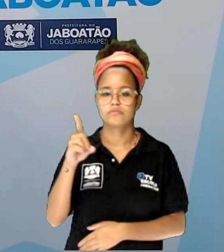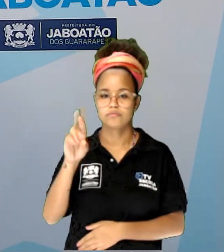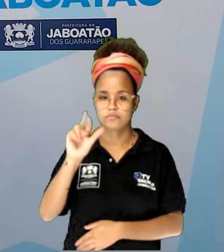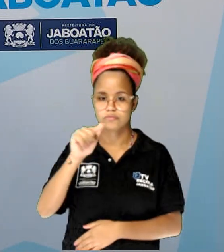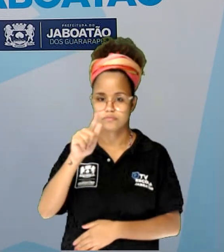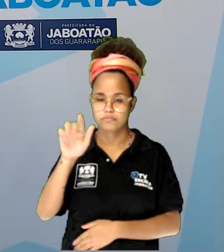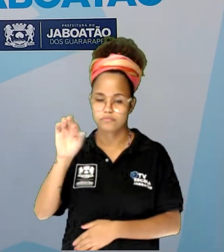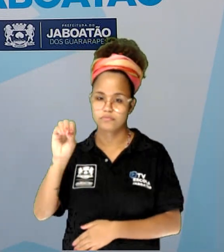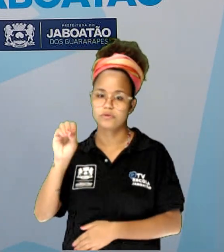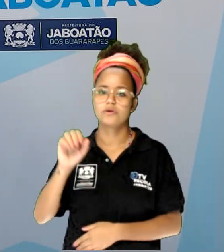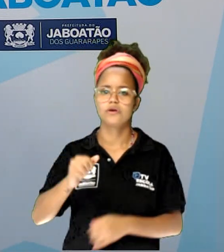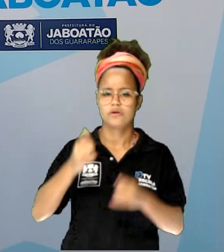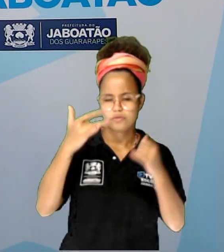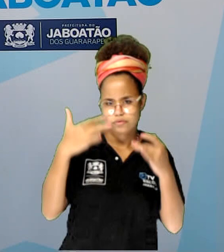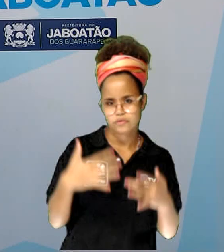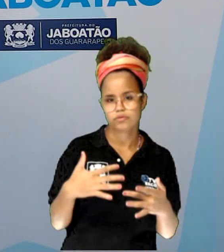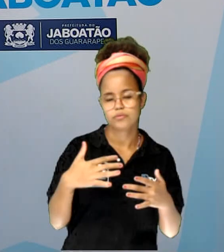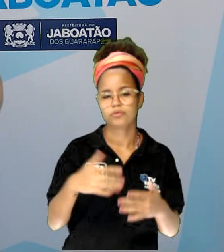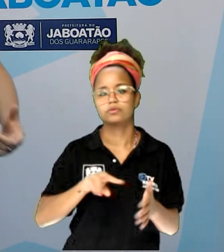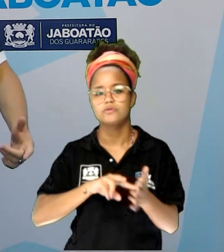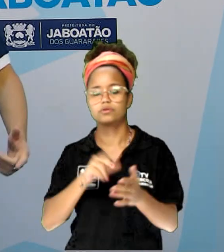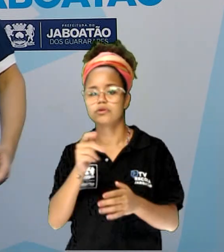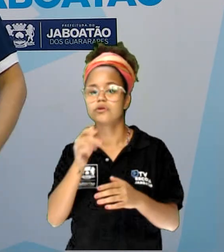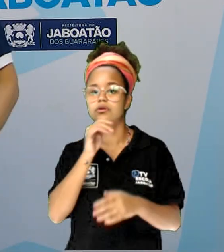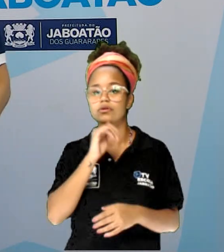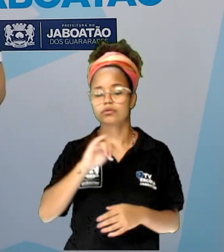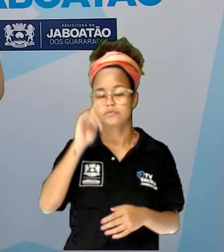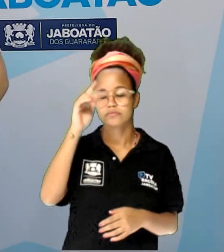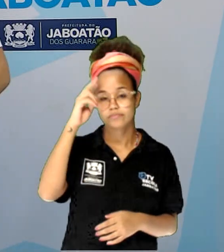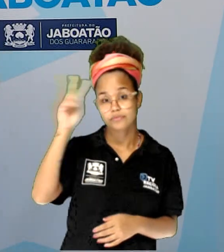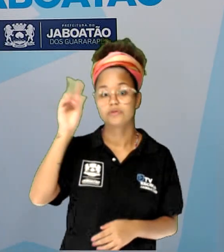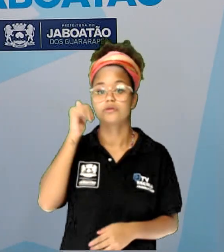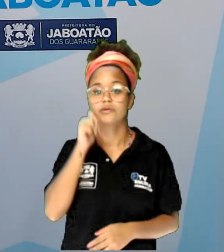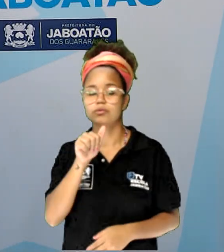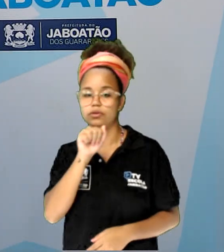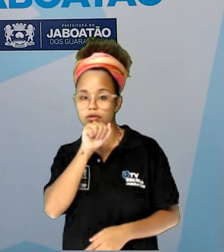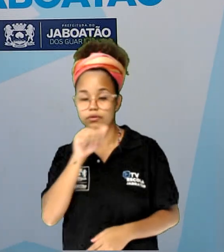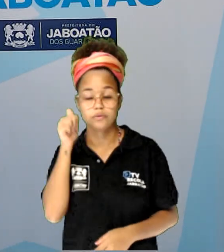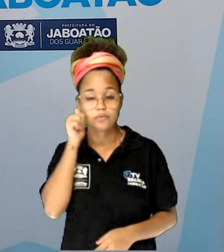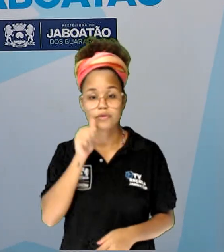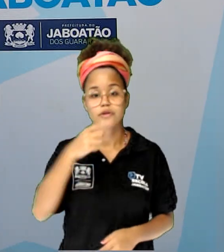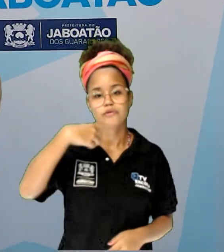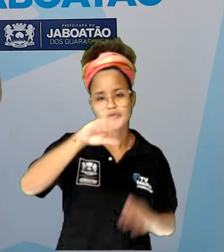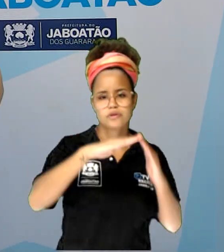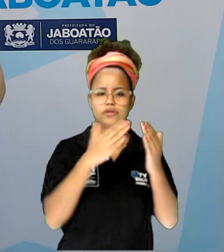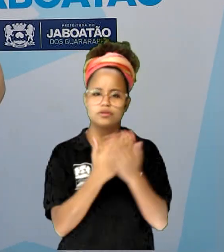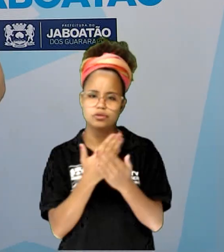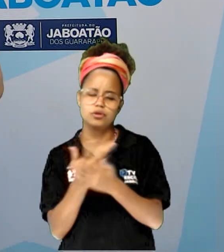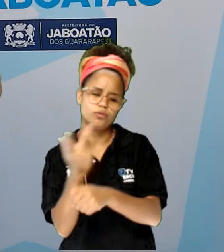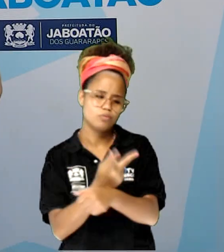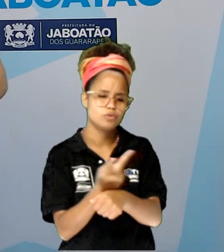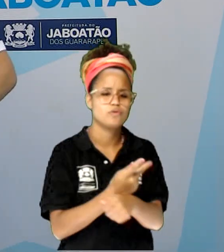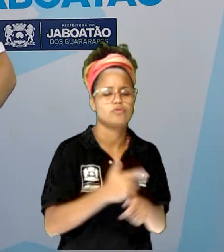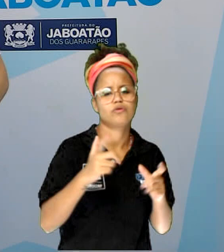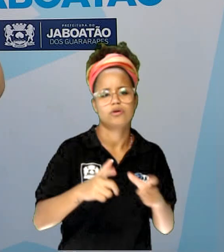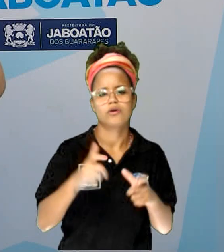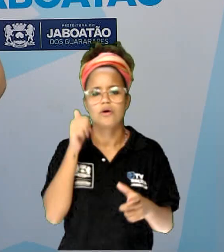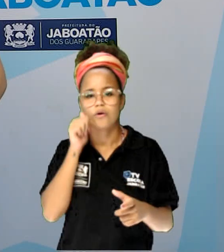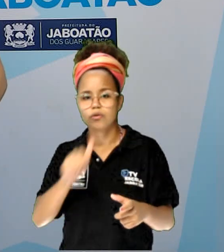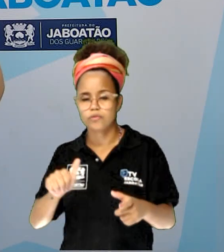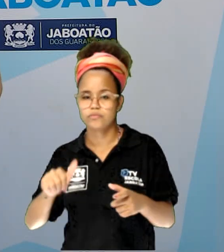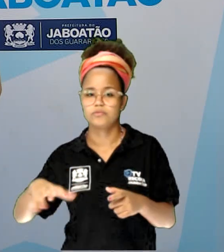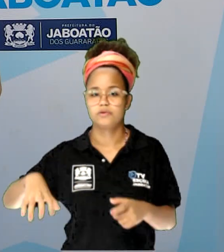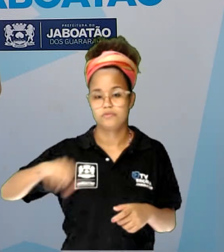daquela mulher que foi pedir uma vaga em uma escola para a filha de uma protegida dela. e no final das contas ela promete voltar para